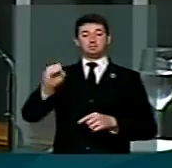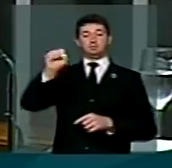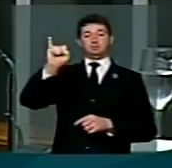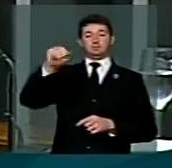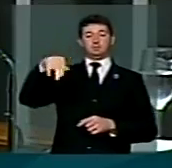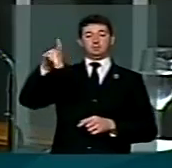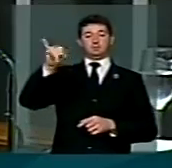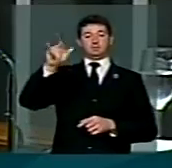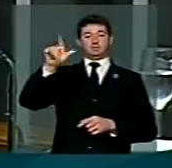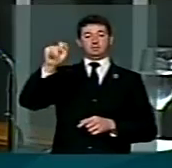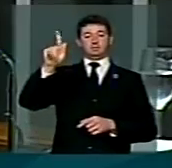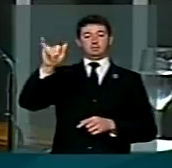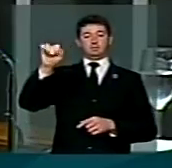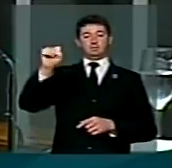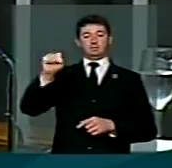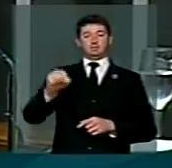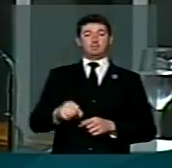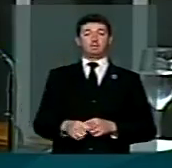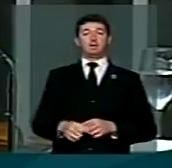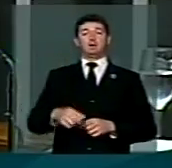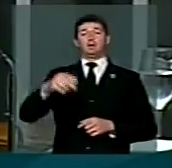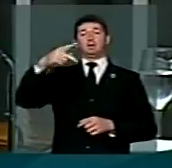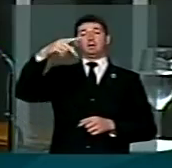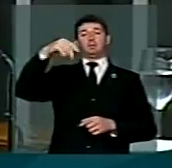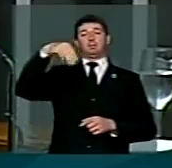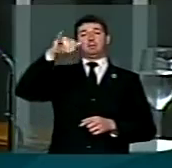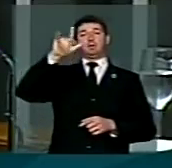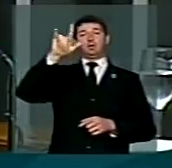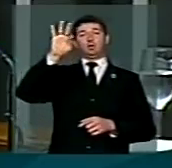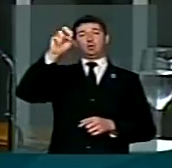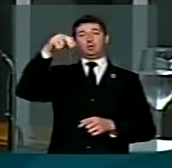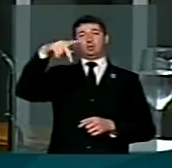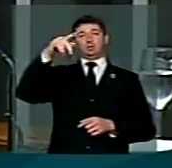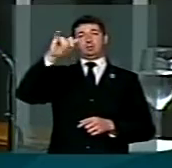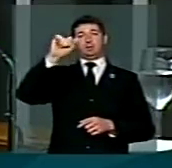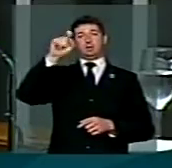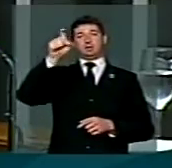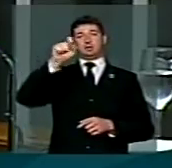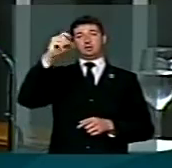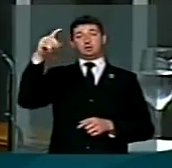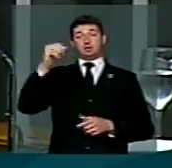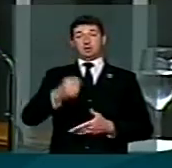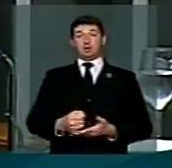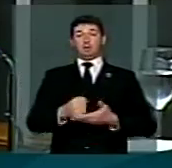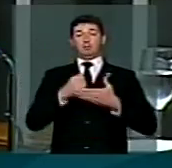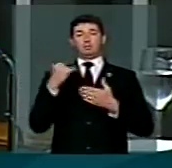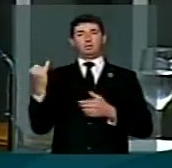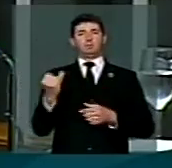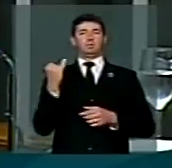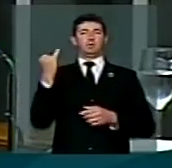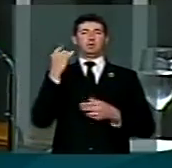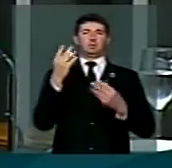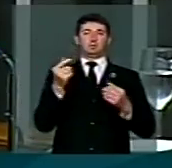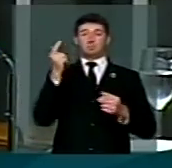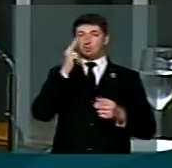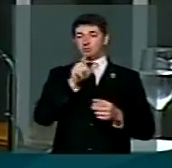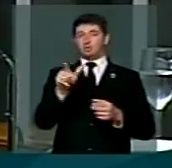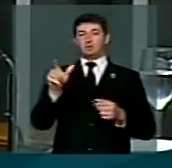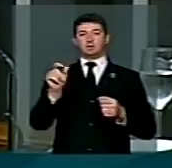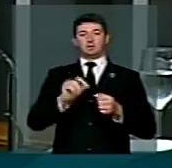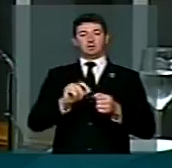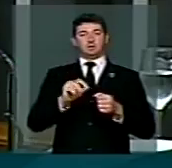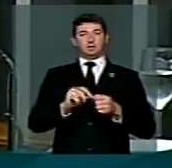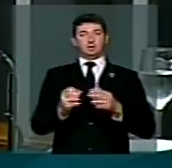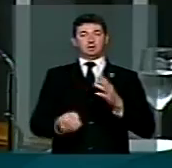Sindileges, senhor Nilton Paixão, cujo apoio foi fundamental para viabilizar